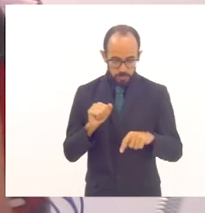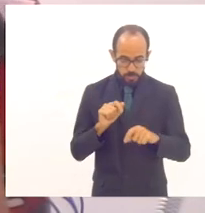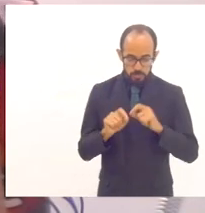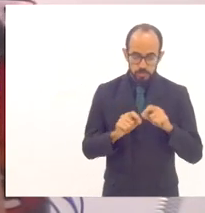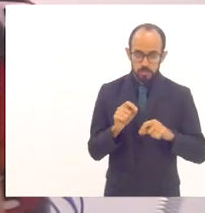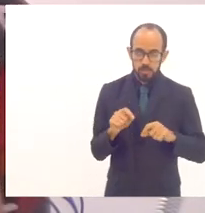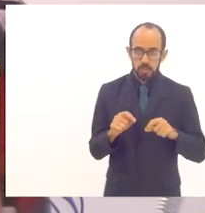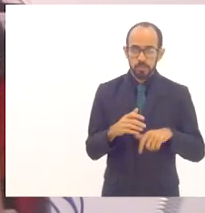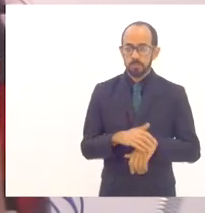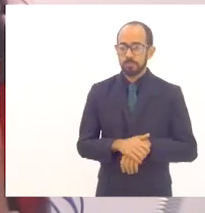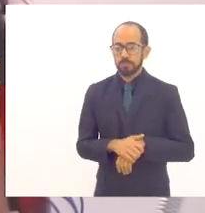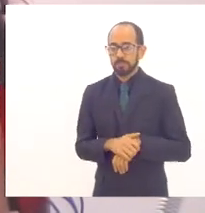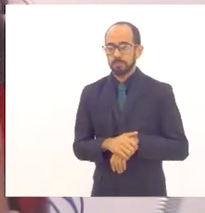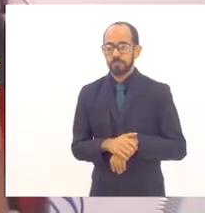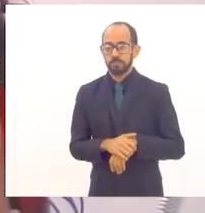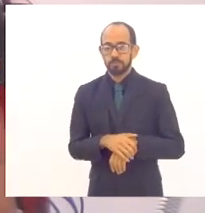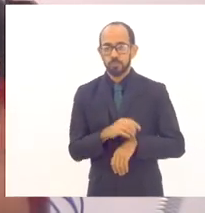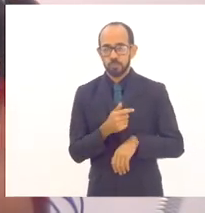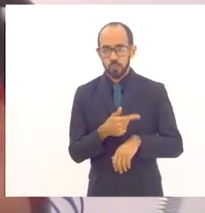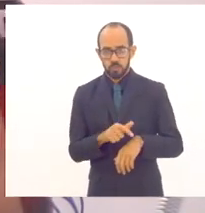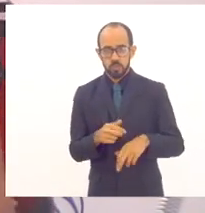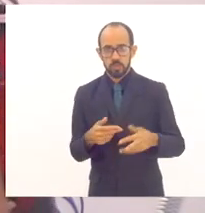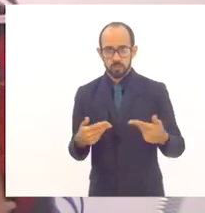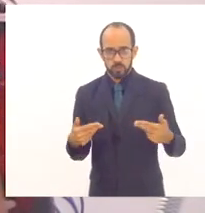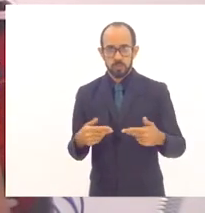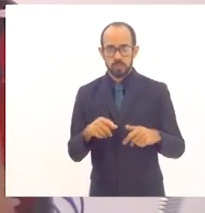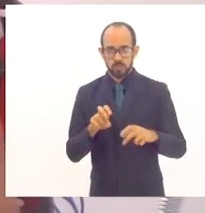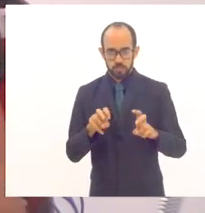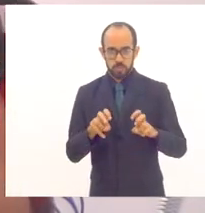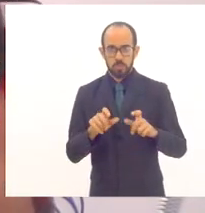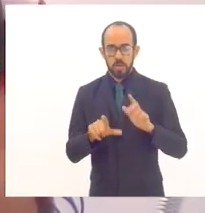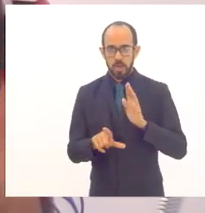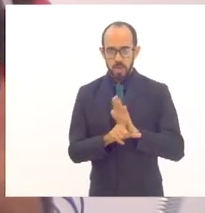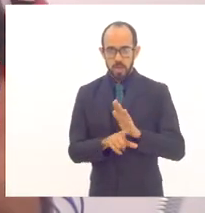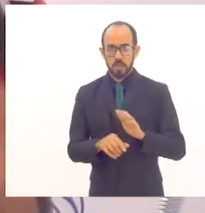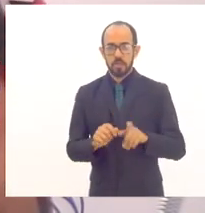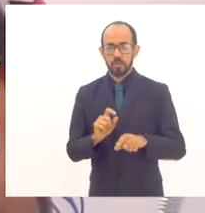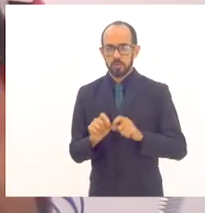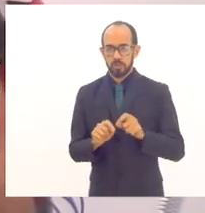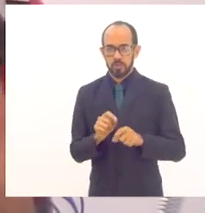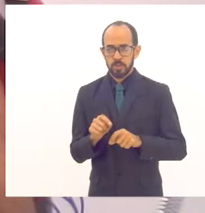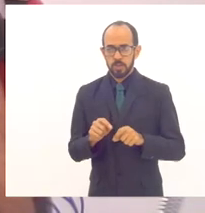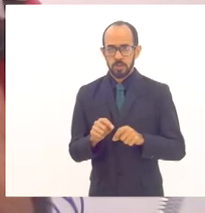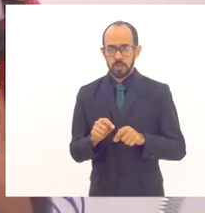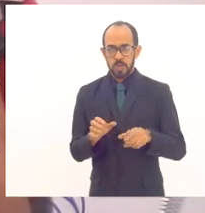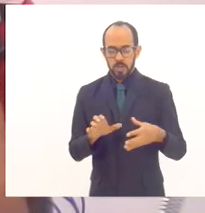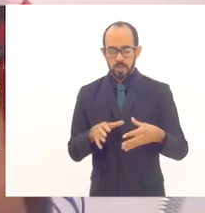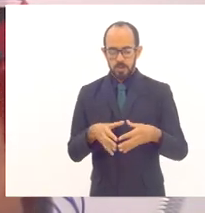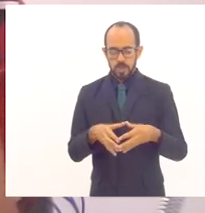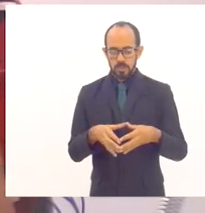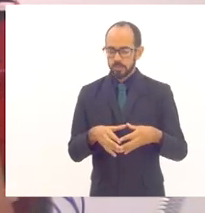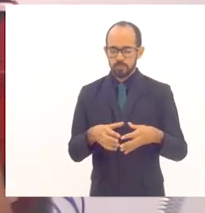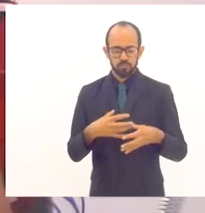né, a outra questão aí da lei que foi elencada, a classe não se